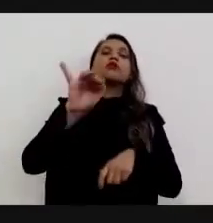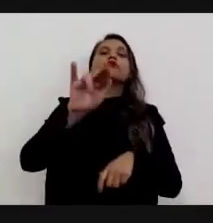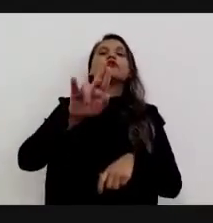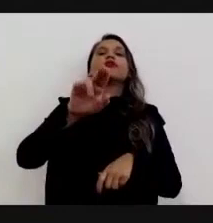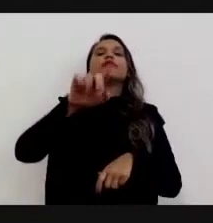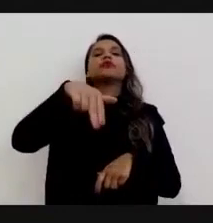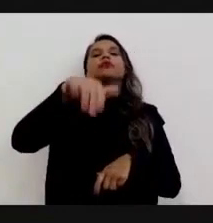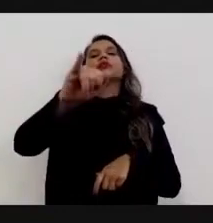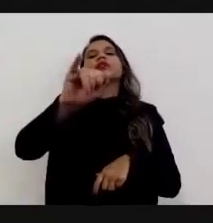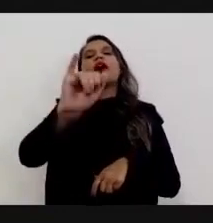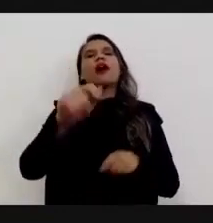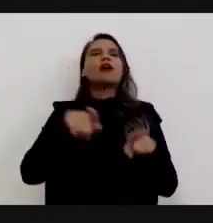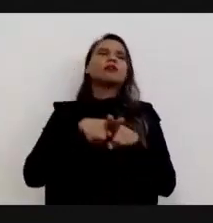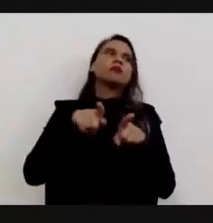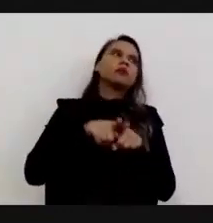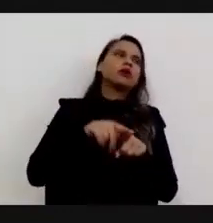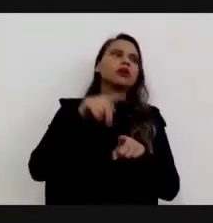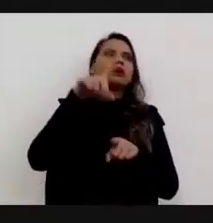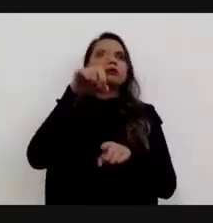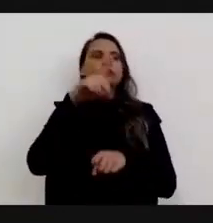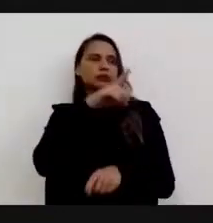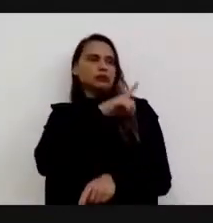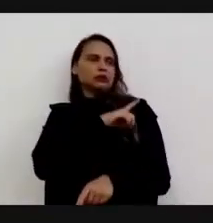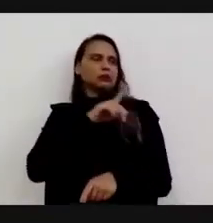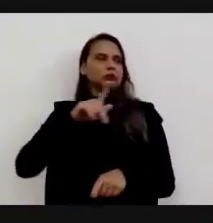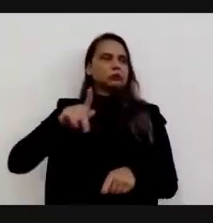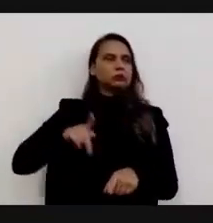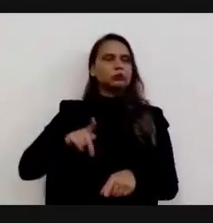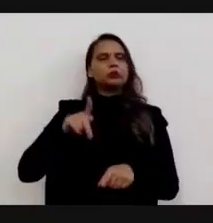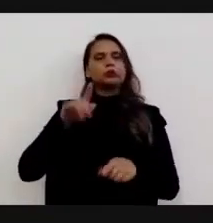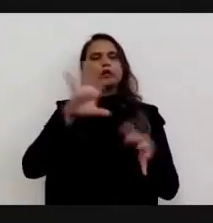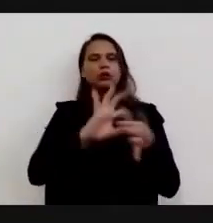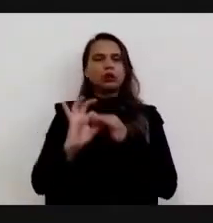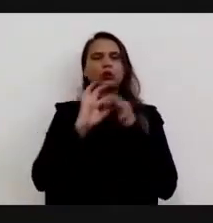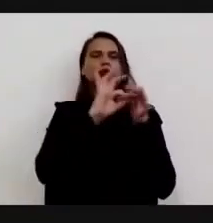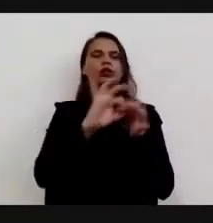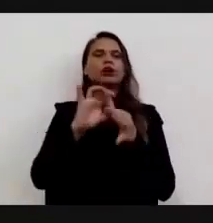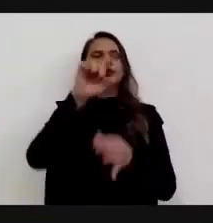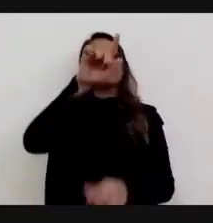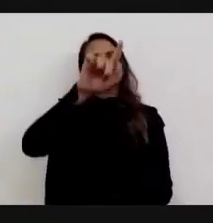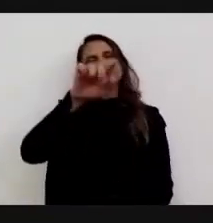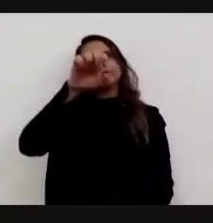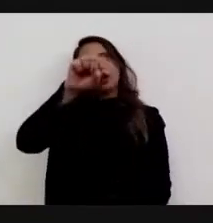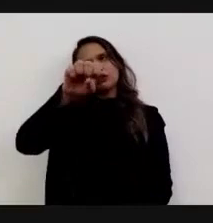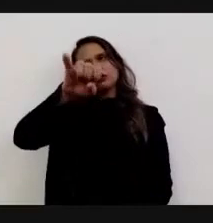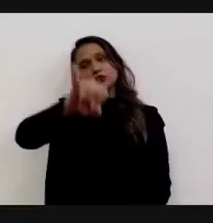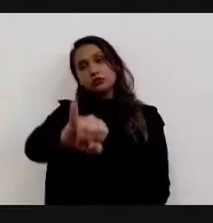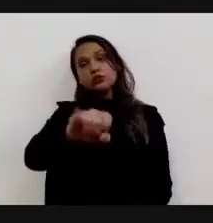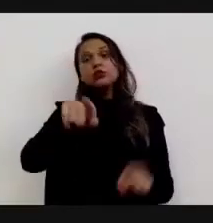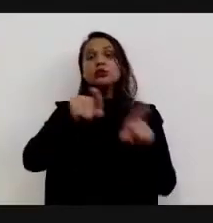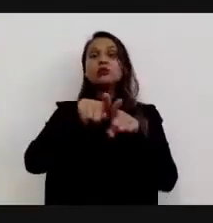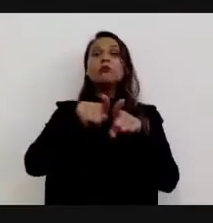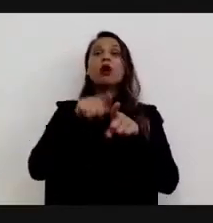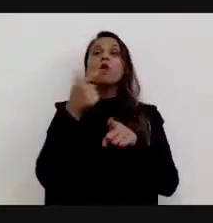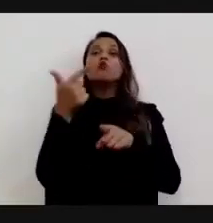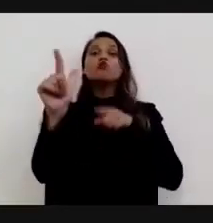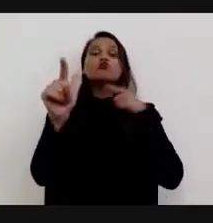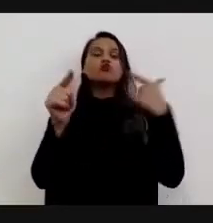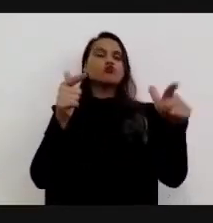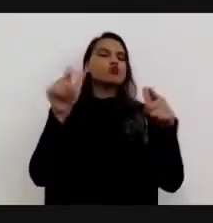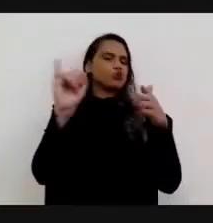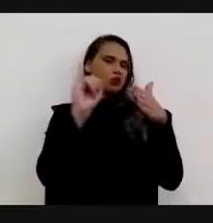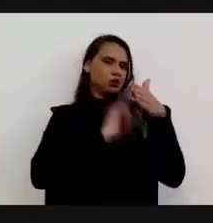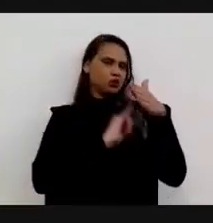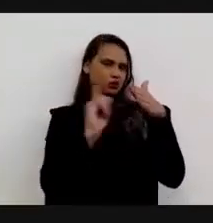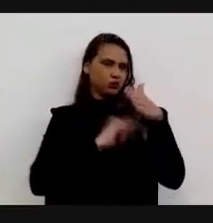Público Federal, a DPU, Defensoria Pública da União, o GSI, e também algumas